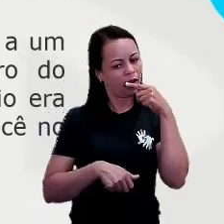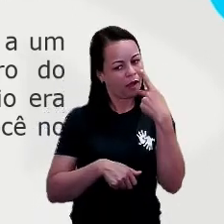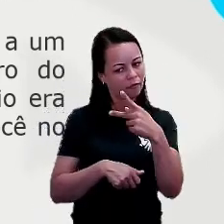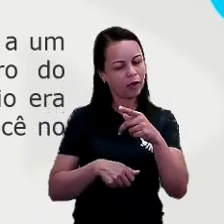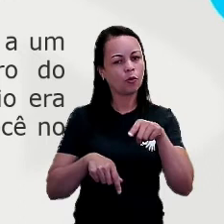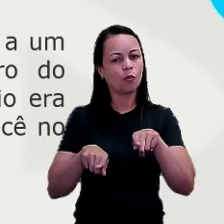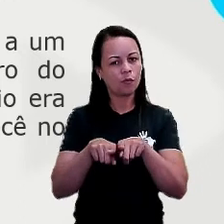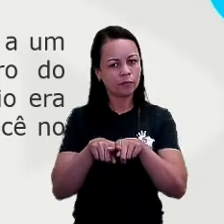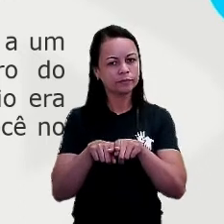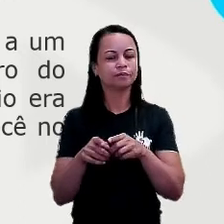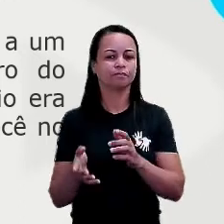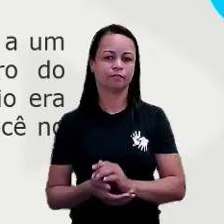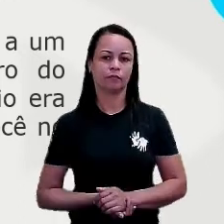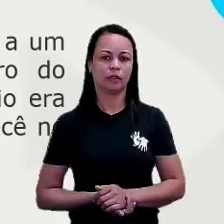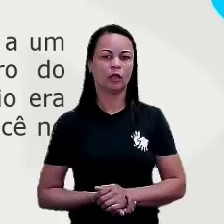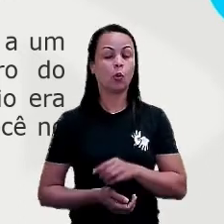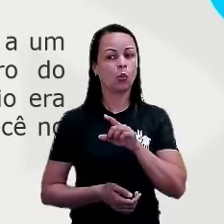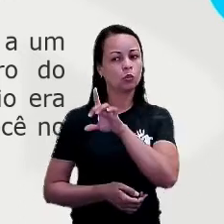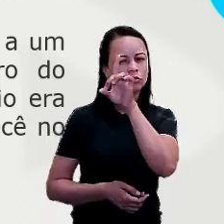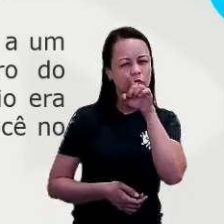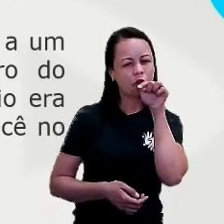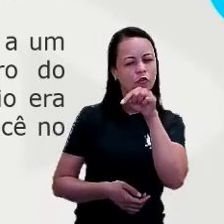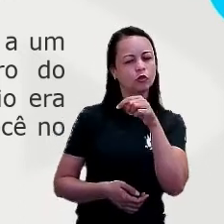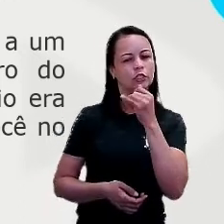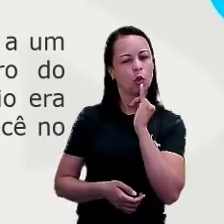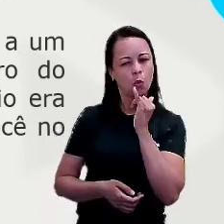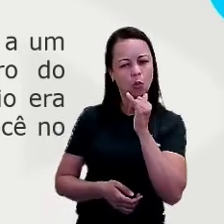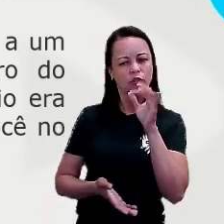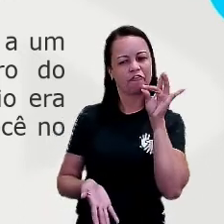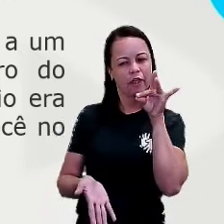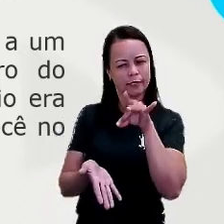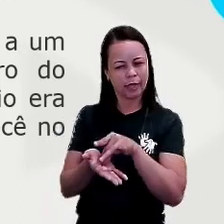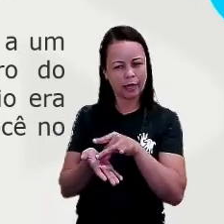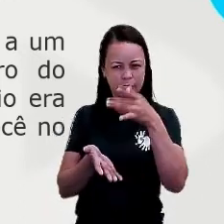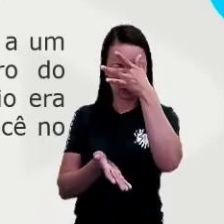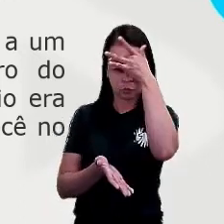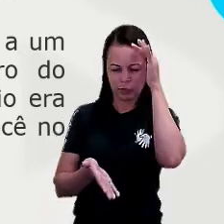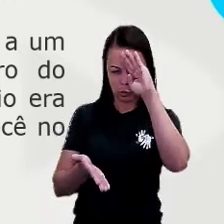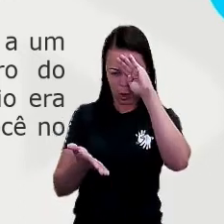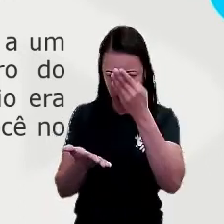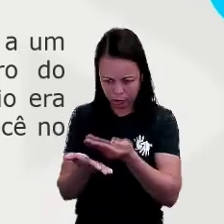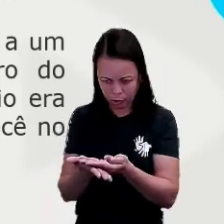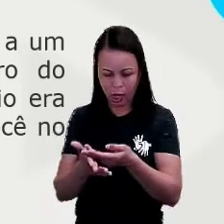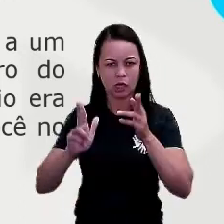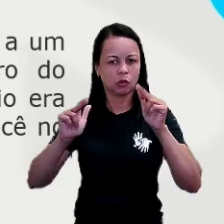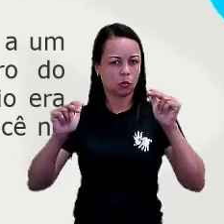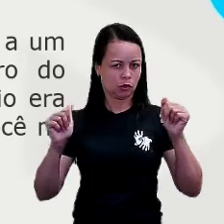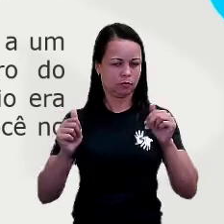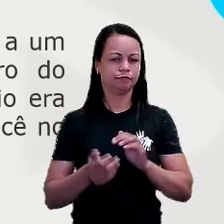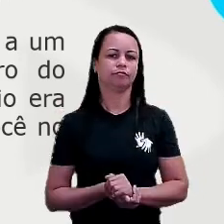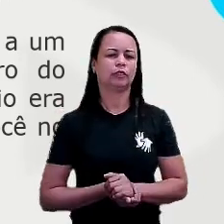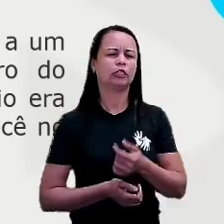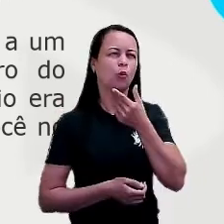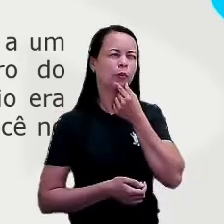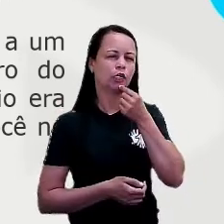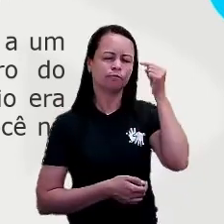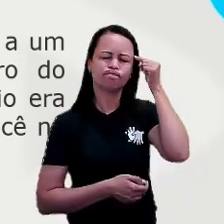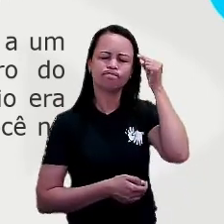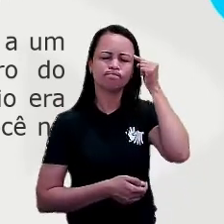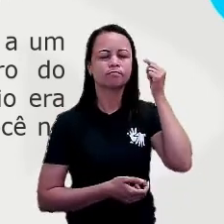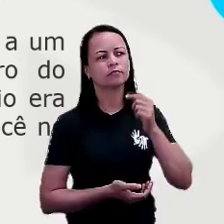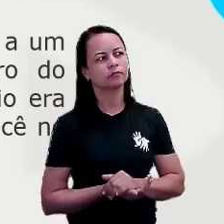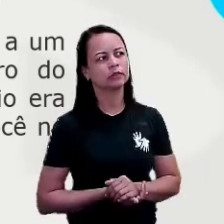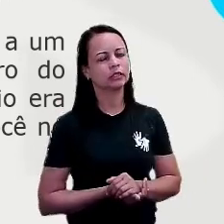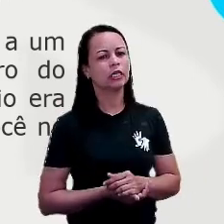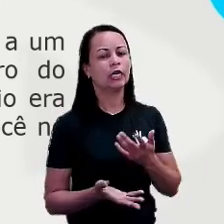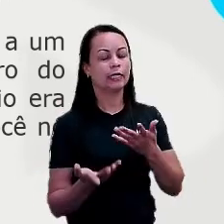você contará uma verdade e ninguém acreditará. Felipe ficava pensativo, mas no dia seguinte, então, aconteceu o que